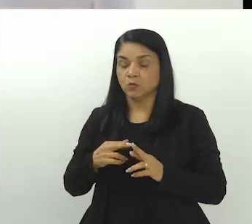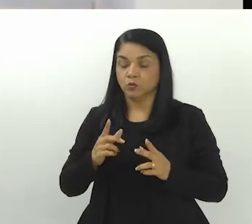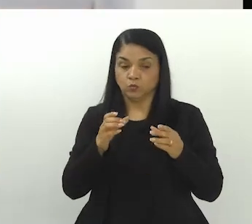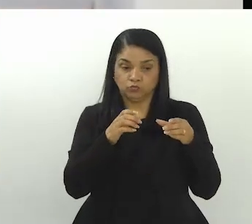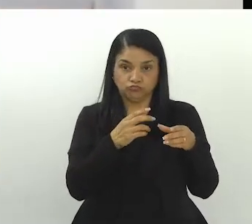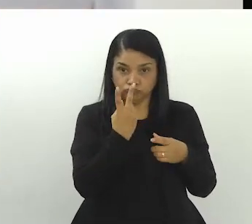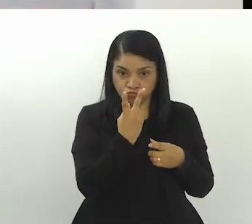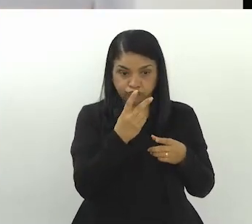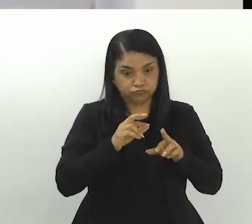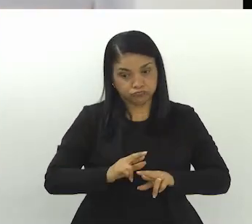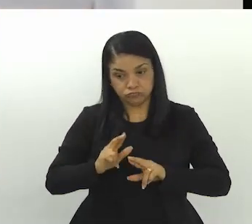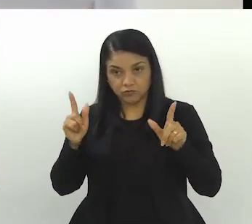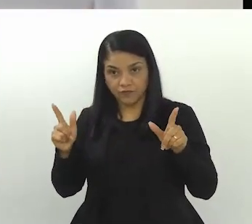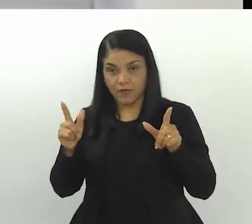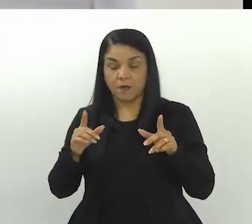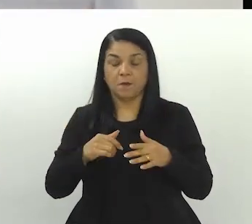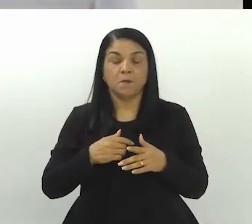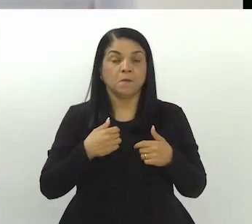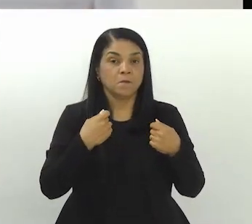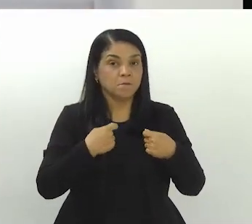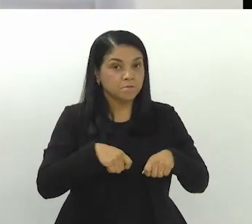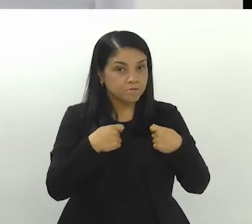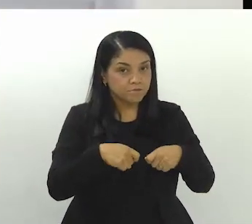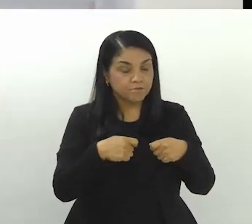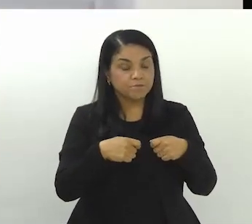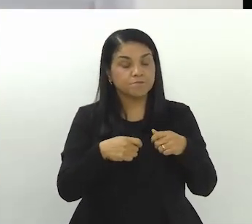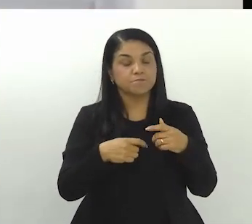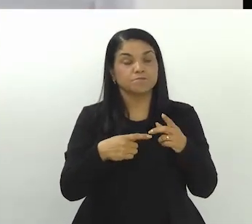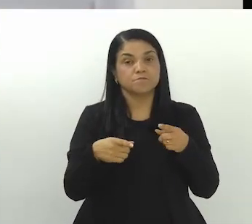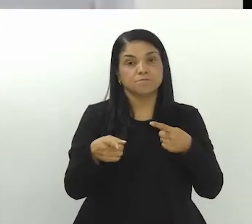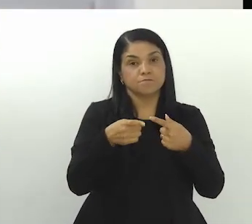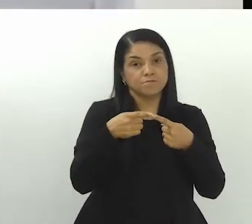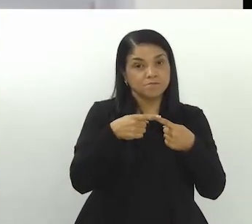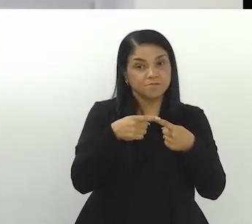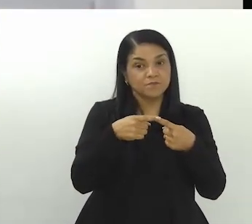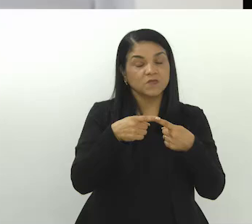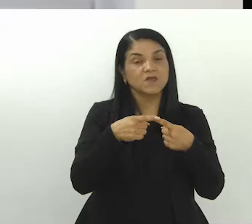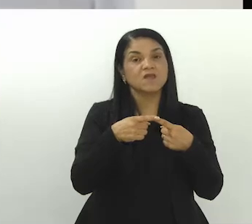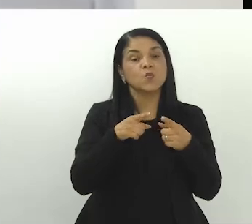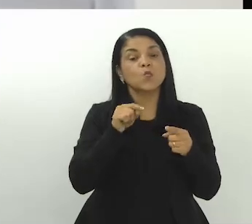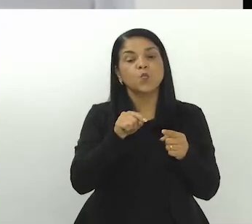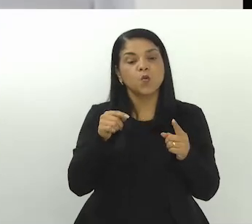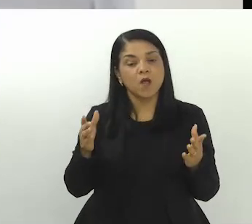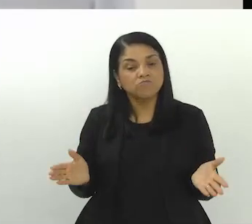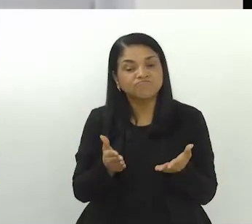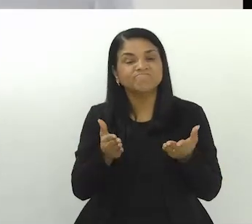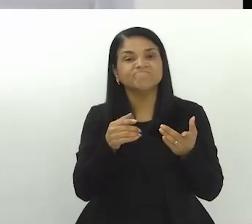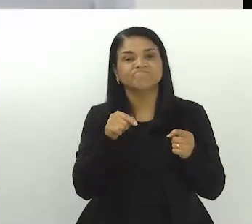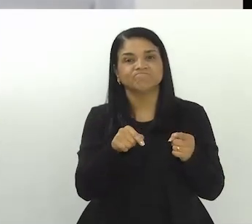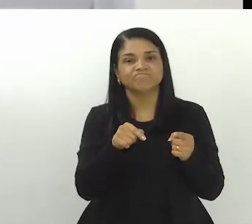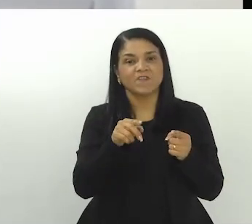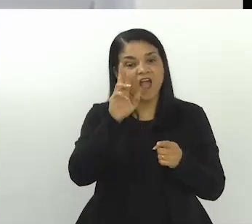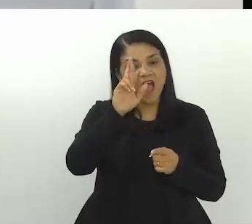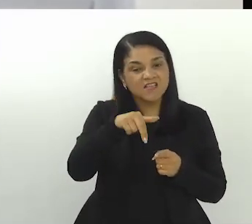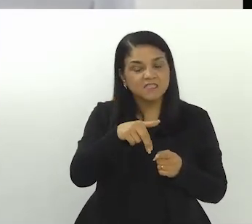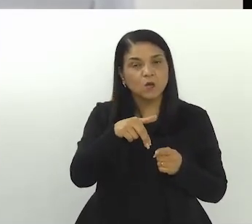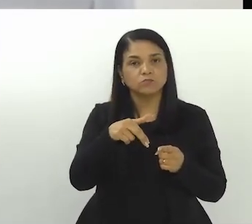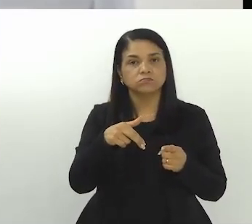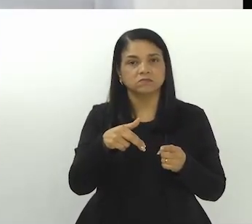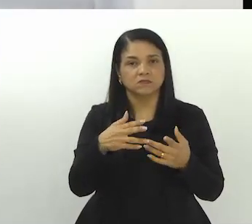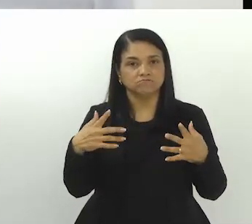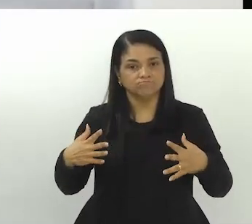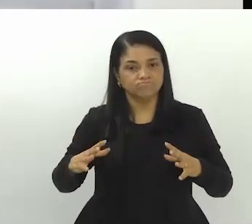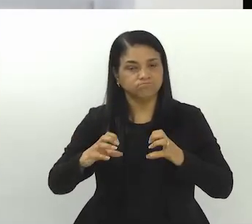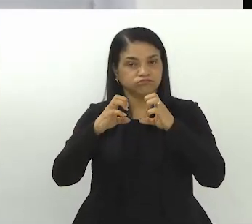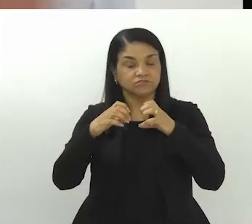coisas diferentes, né? A Uhum, primeira coisa é tentar compreender o fenômeno, né? Quais são as motivações, quais são as razões. Eu acho que